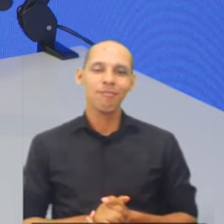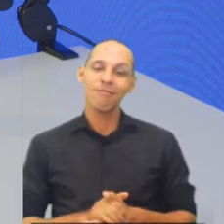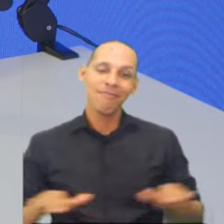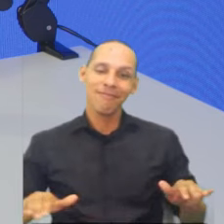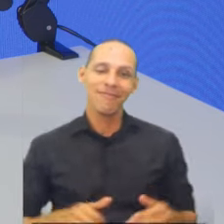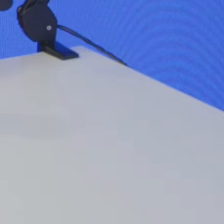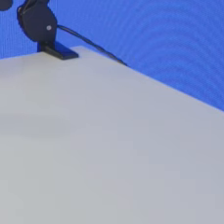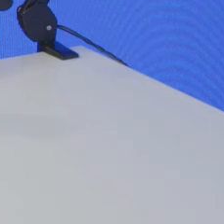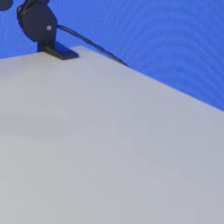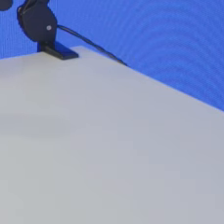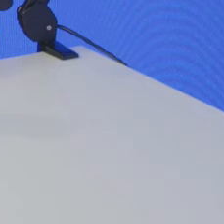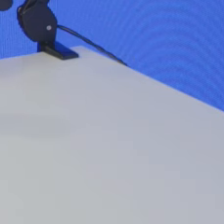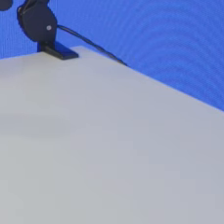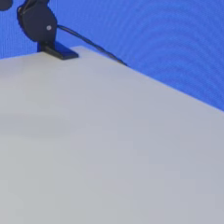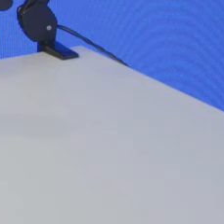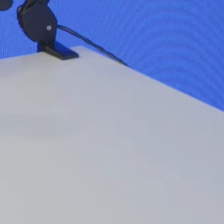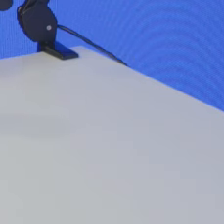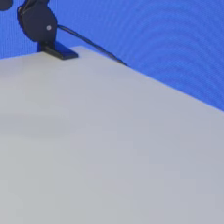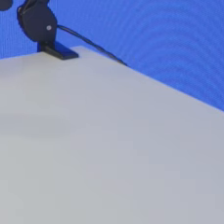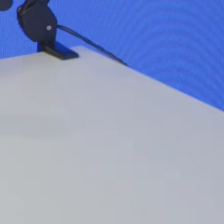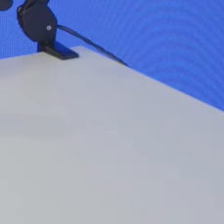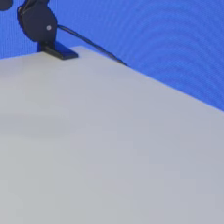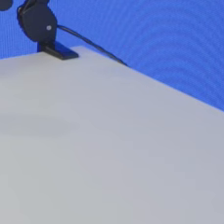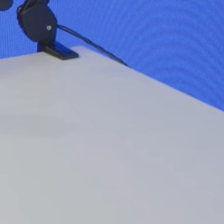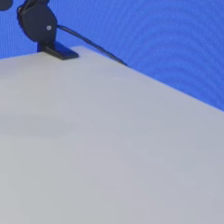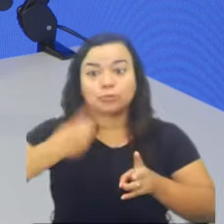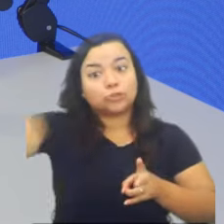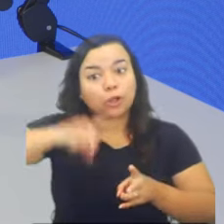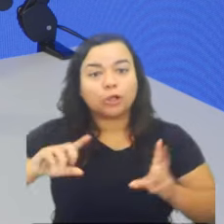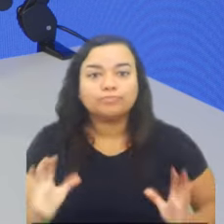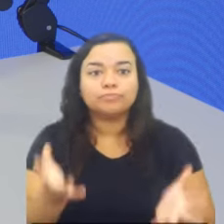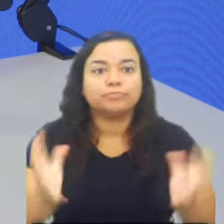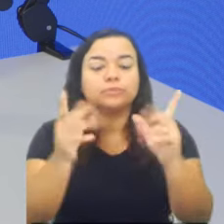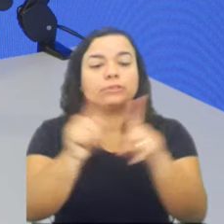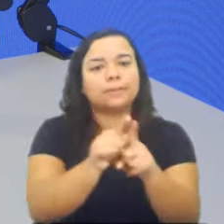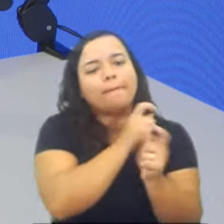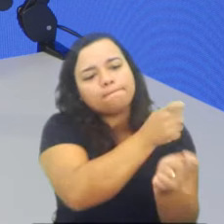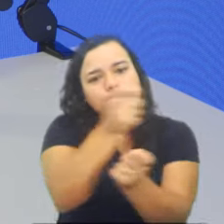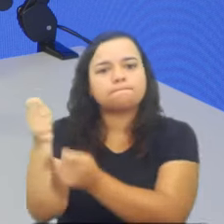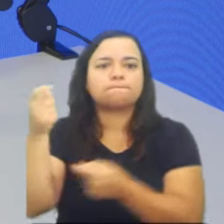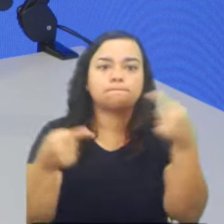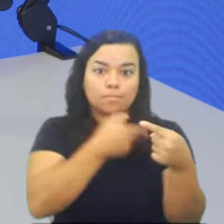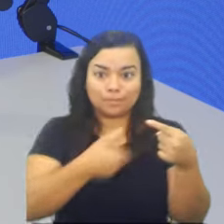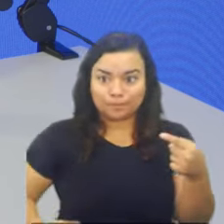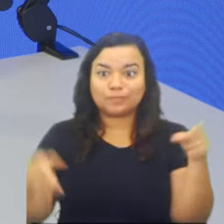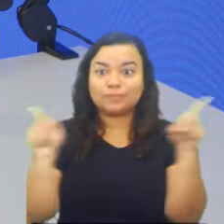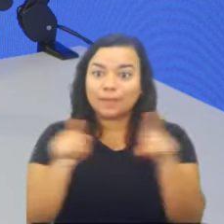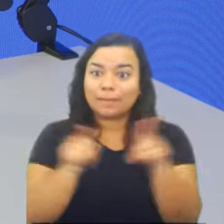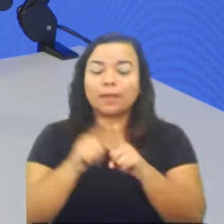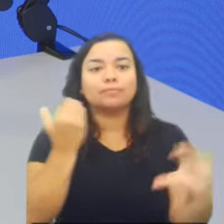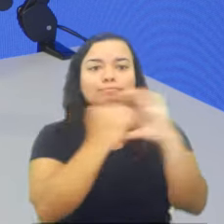e e é isso e ao mesmo tempo que a gente impulsiona e E provoca políticas públicas a